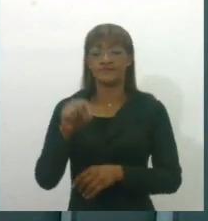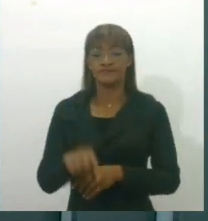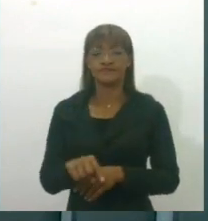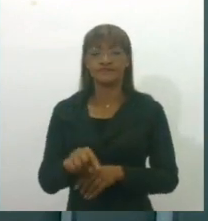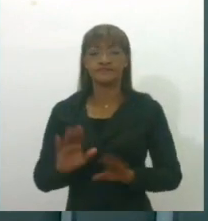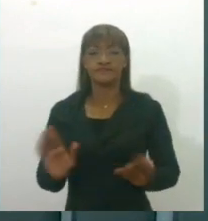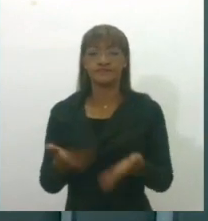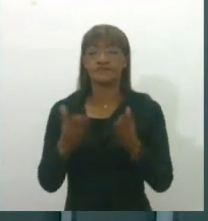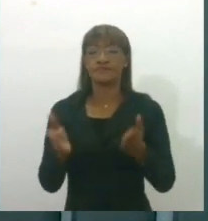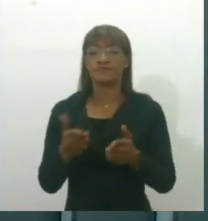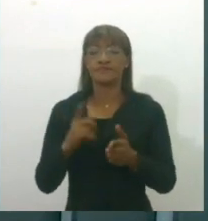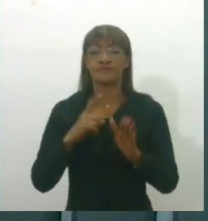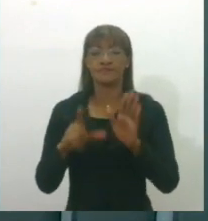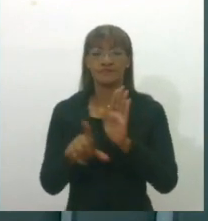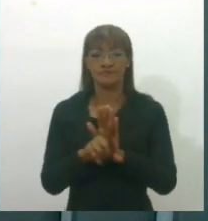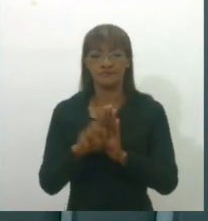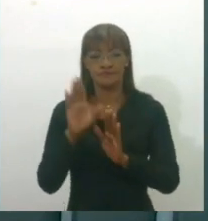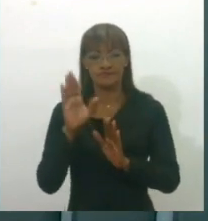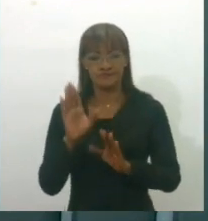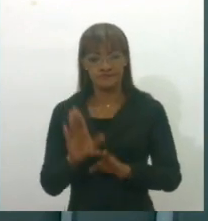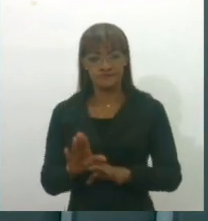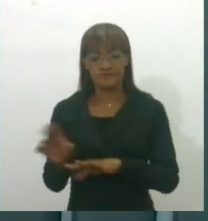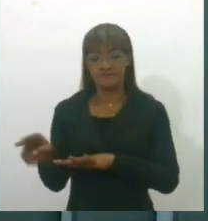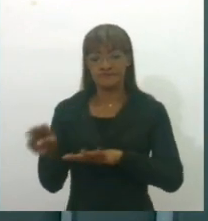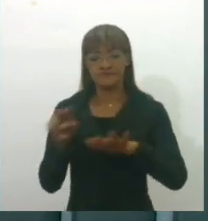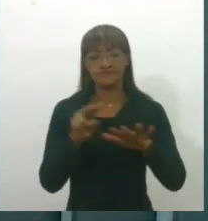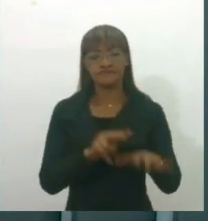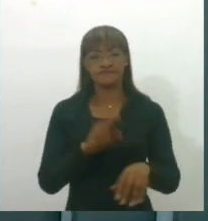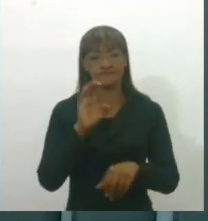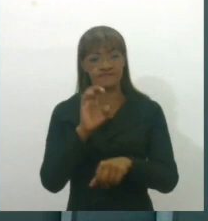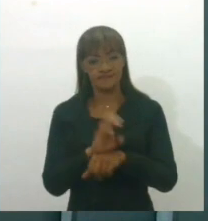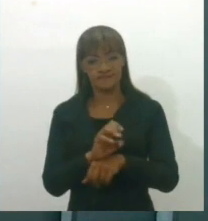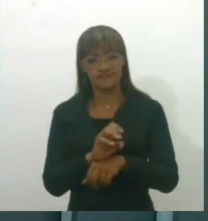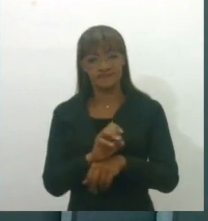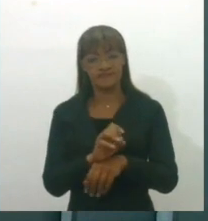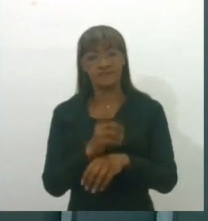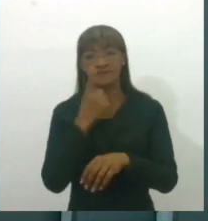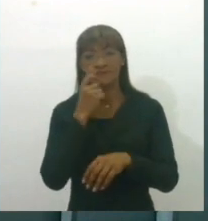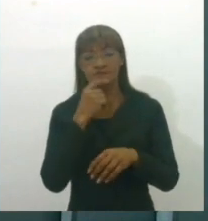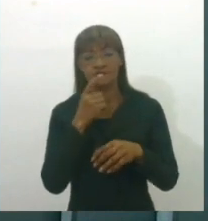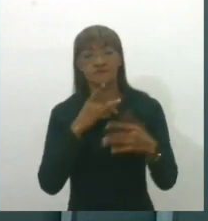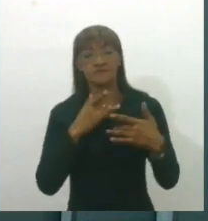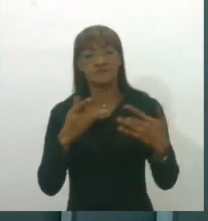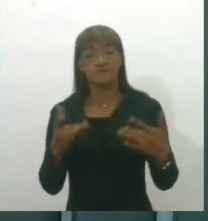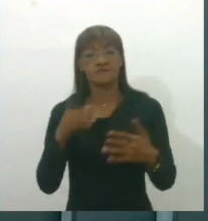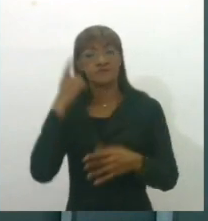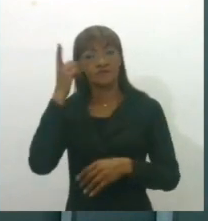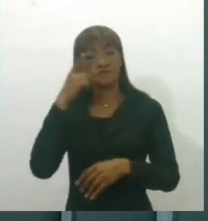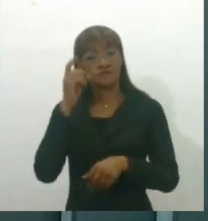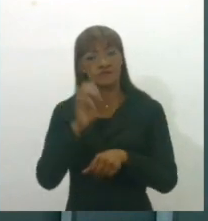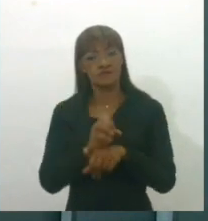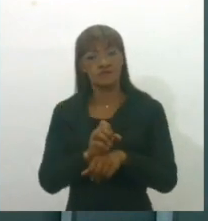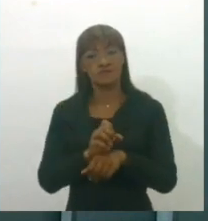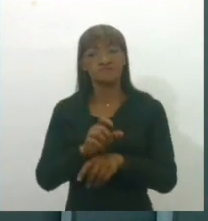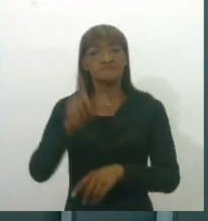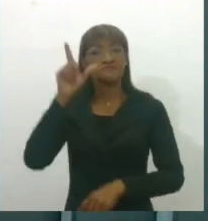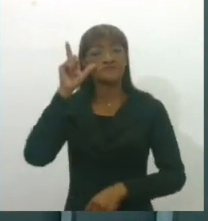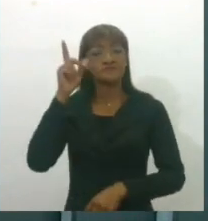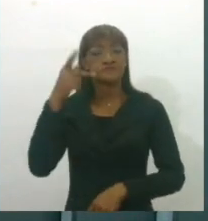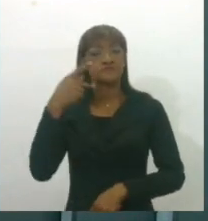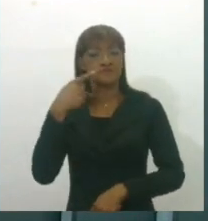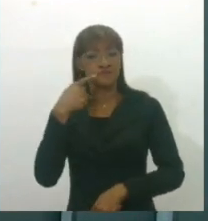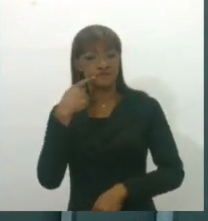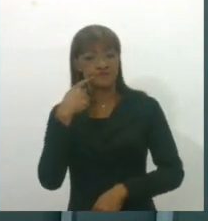que institui a Semana Estadual da Doação de Sangue, de autoria do deputado estadual Luciano Pimentel. Segundo dados do Ministério da